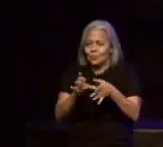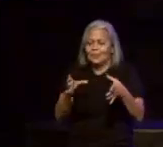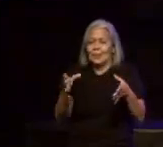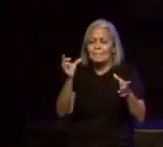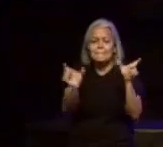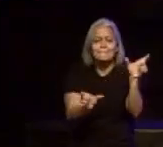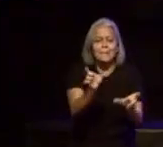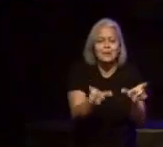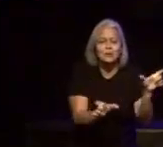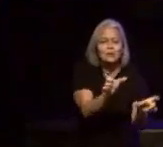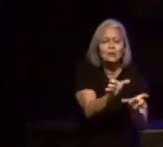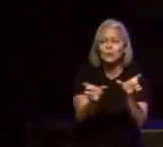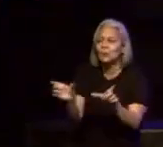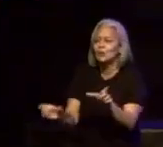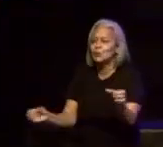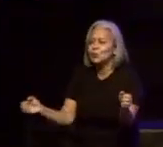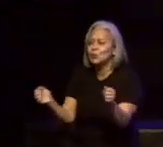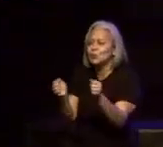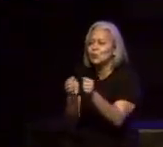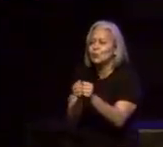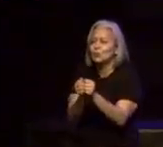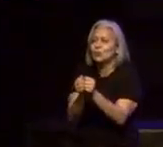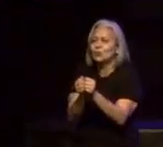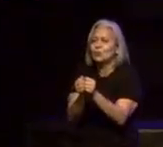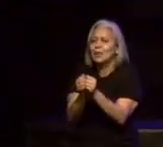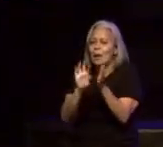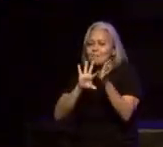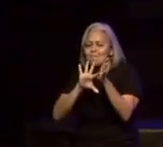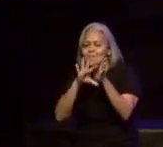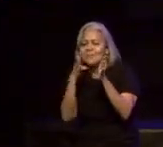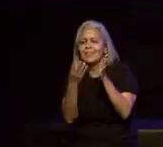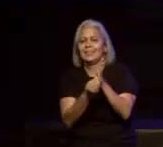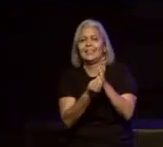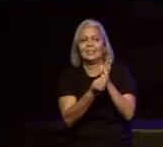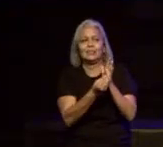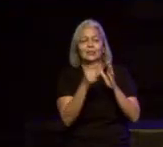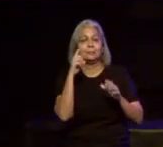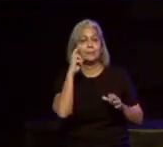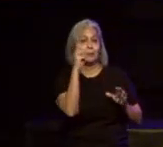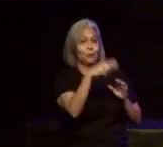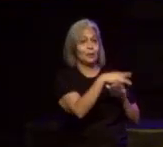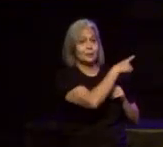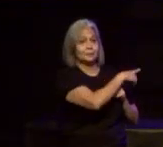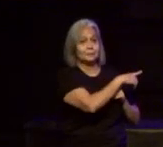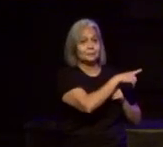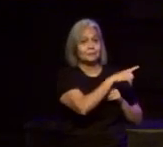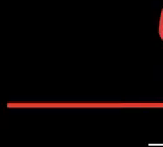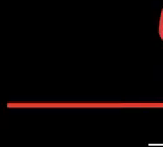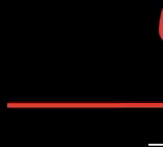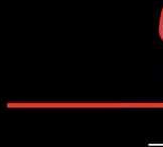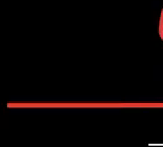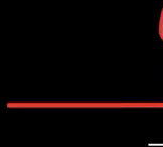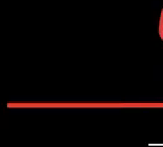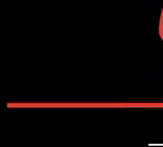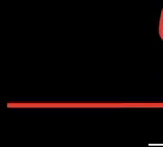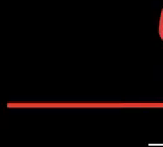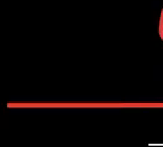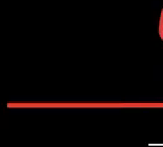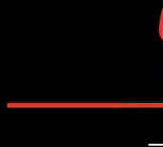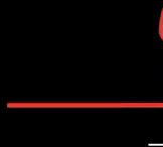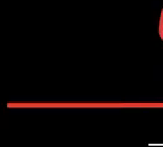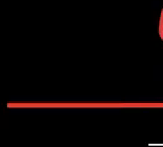seguinte, vou ler devagar para você acompanhando. O centro absoluto do que Deus